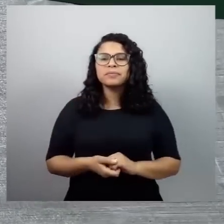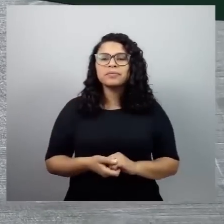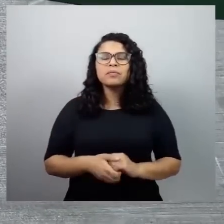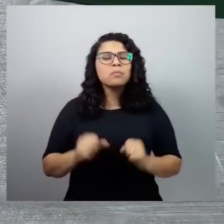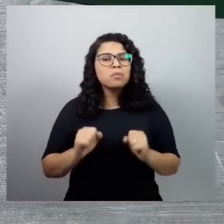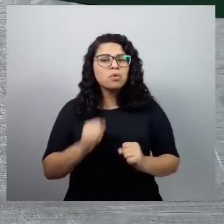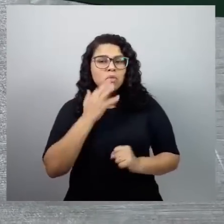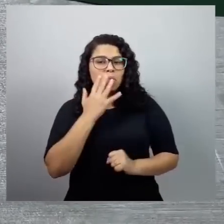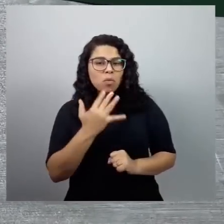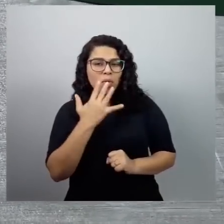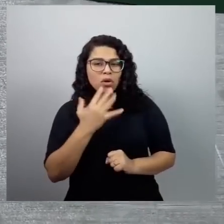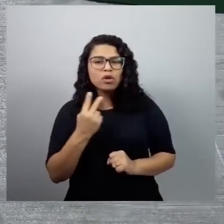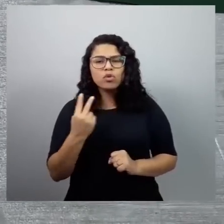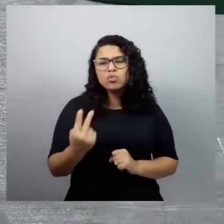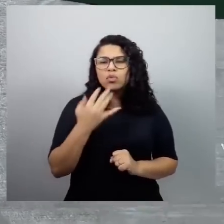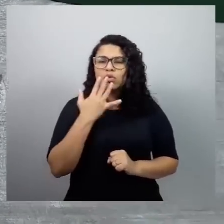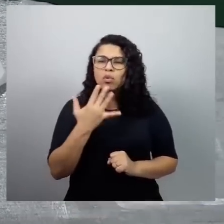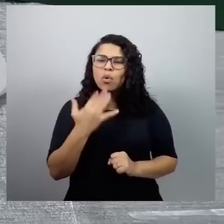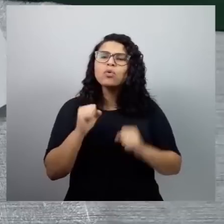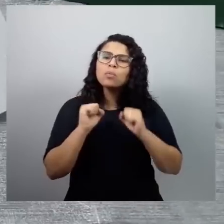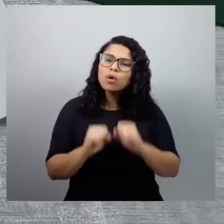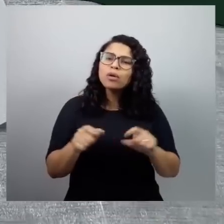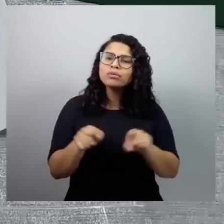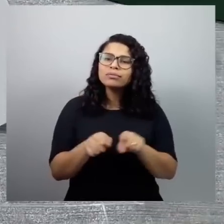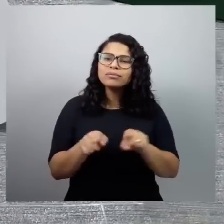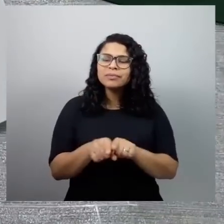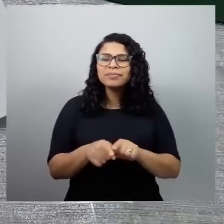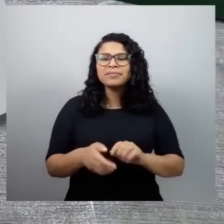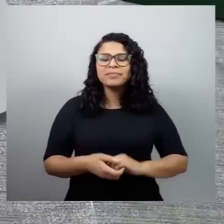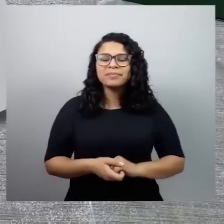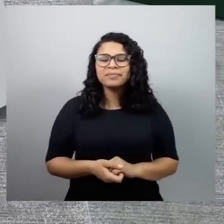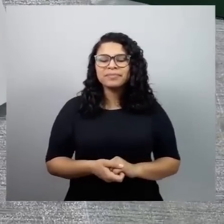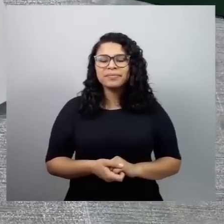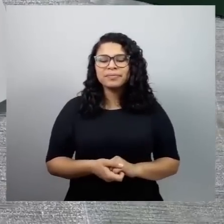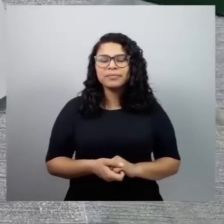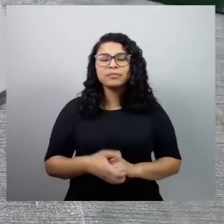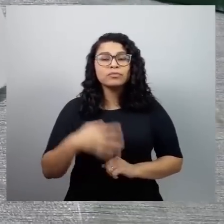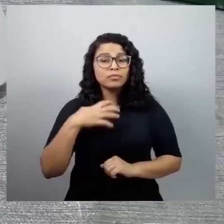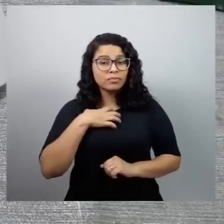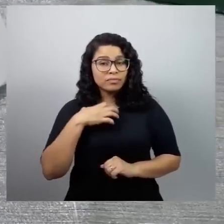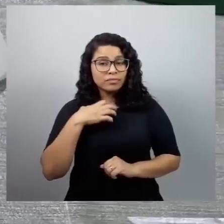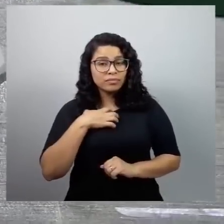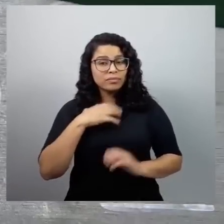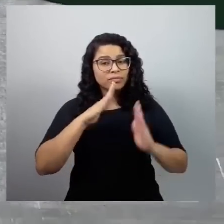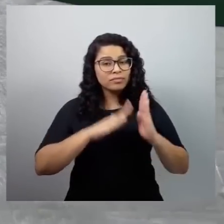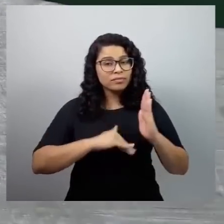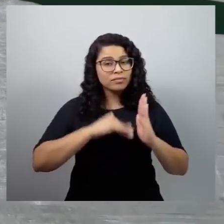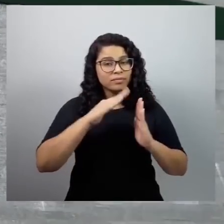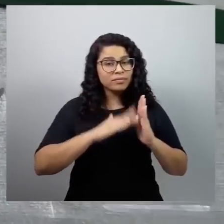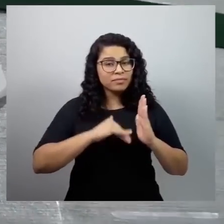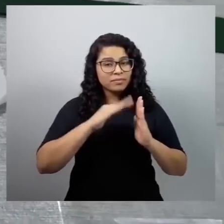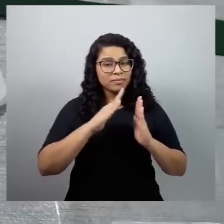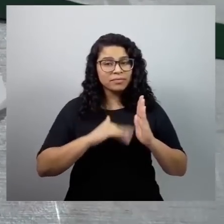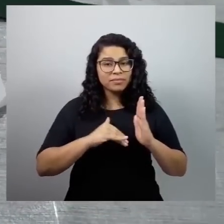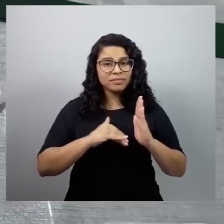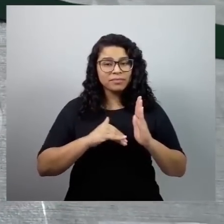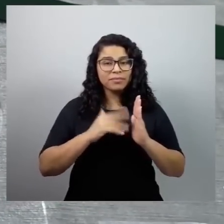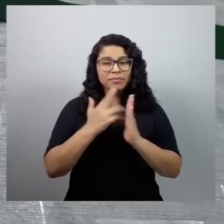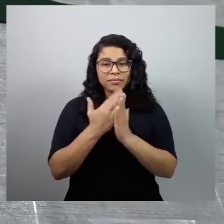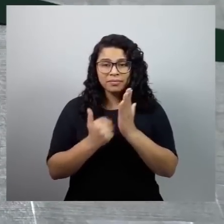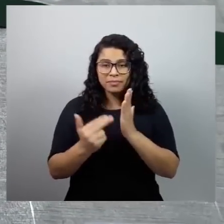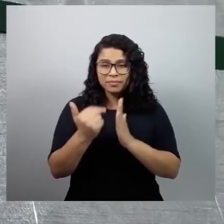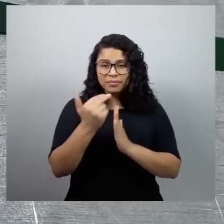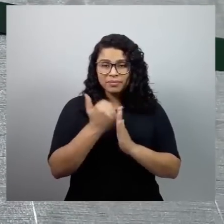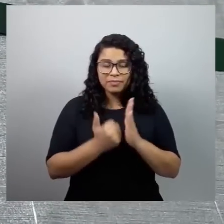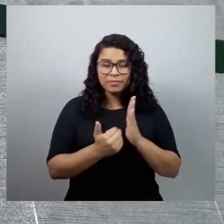Se quiser pintar colorido, de duas cores também pode, tá bom? Então, essa é a técnica pra pintar pra dentro, tá?